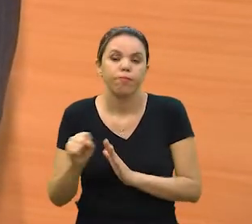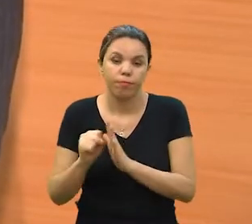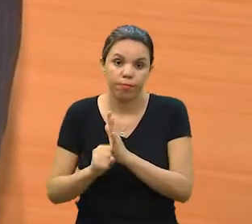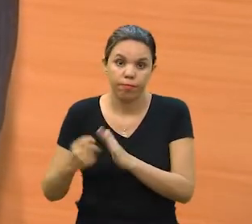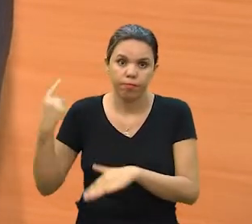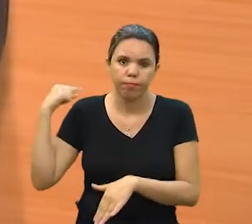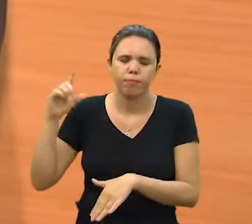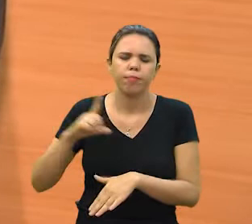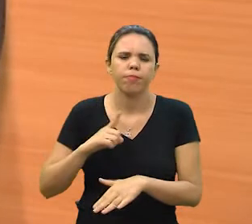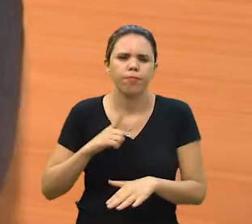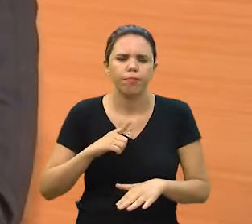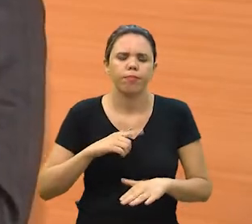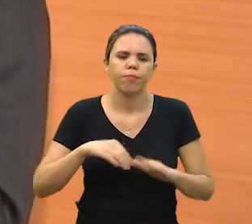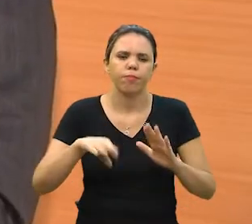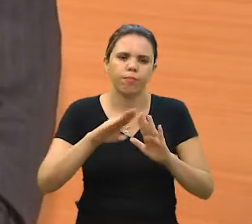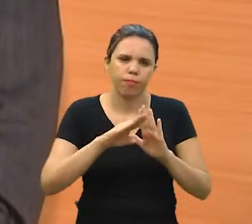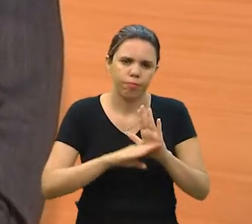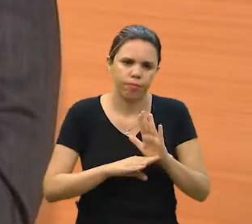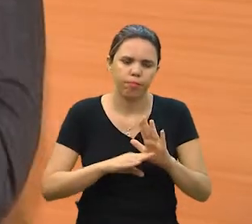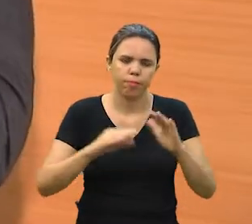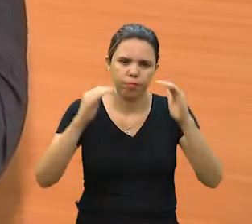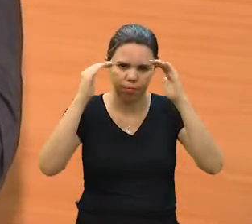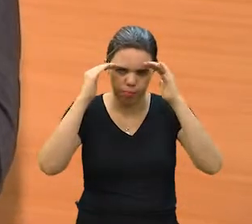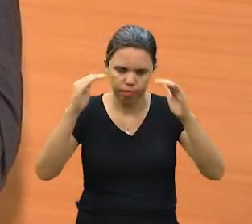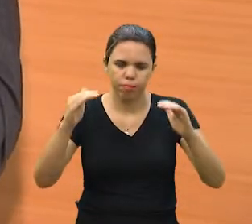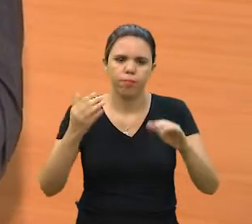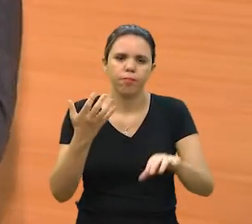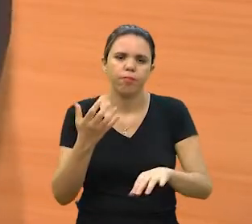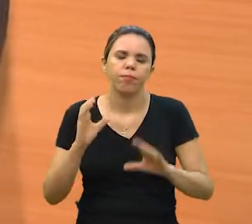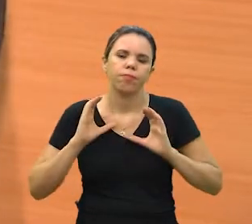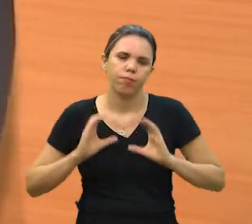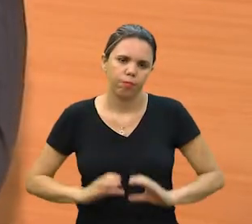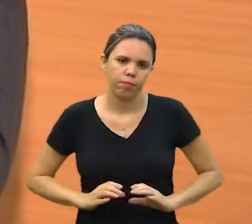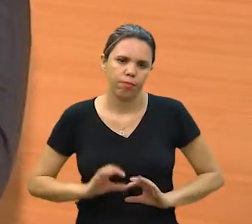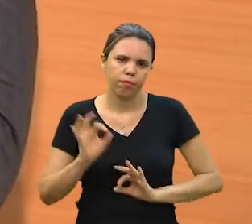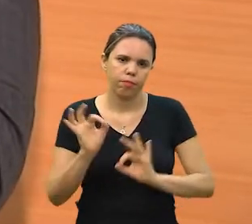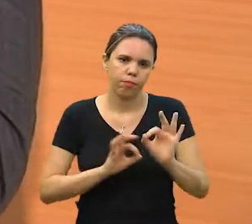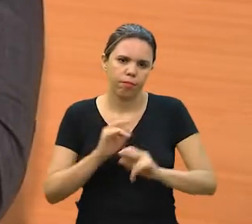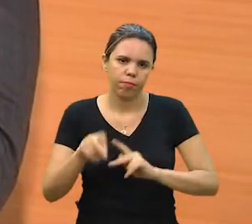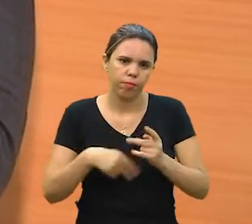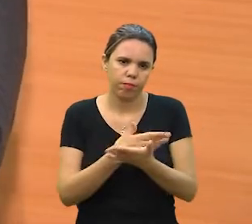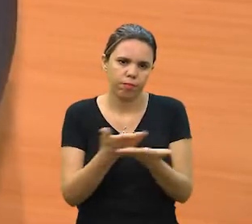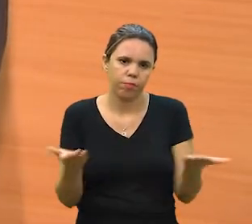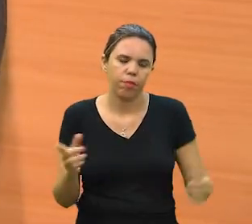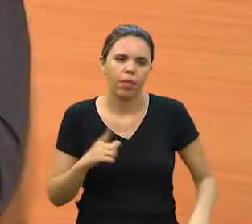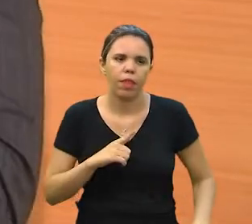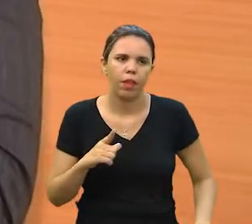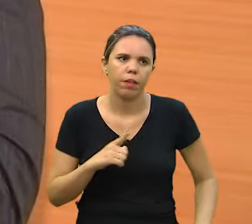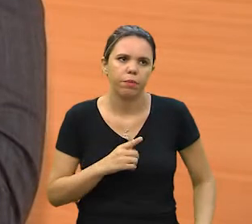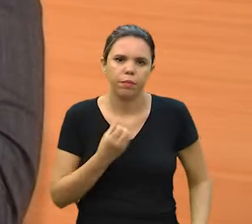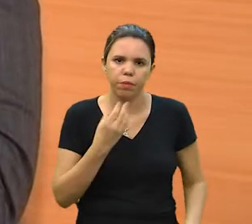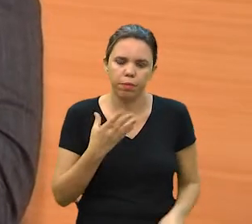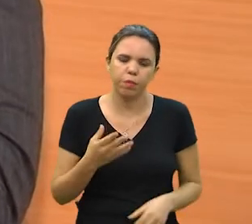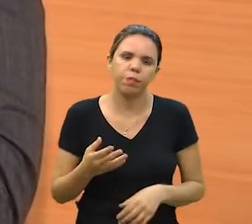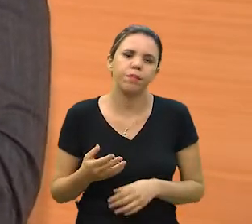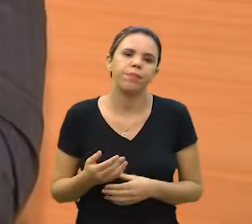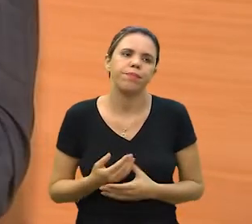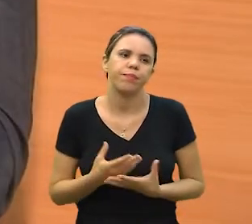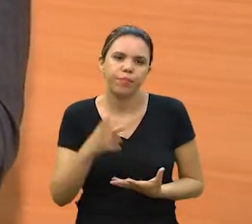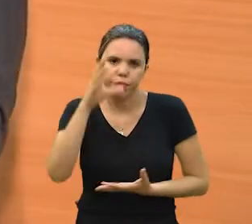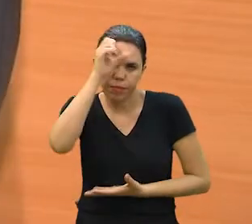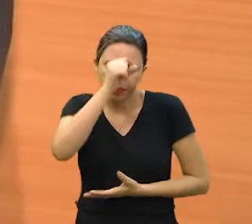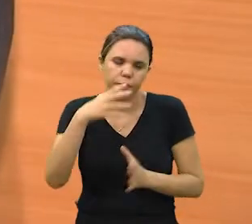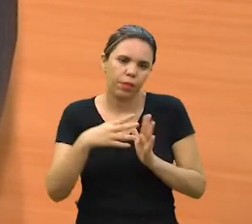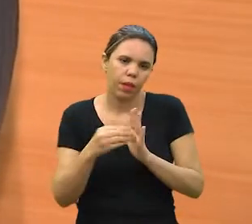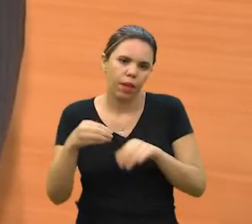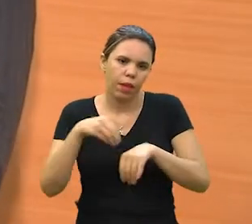que hierarquia, disciplina, né, trazer um pouco de organização, de ordem, as pessoas, né, têm um bom encaminhamento. Esse